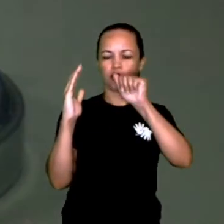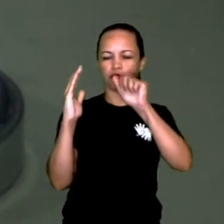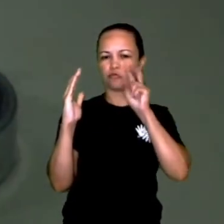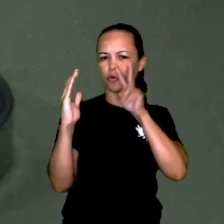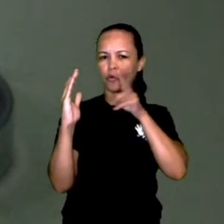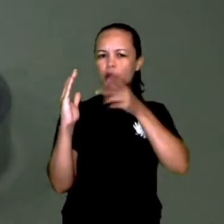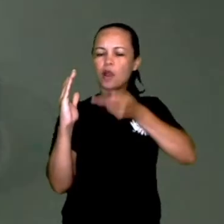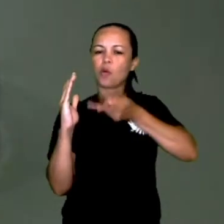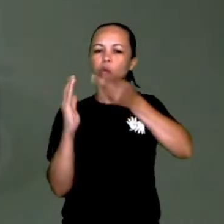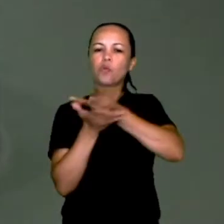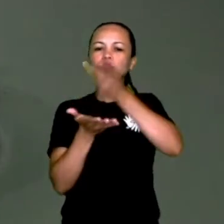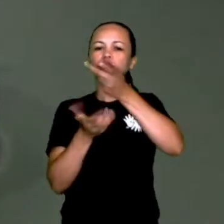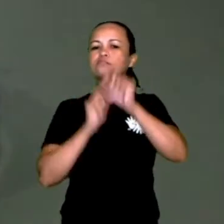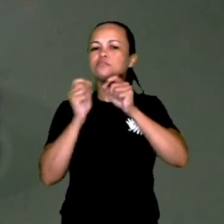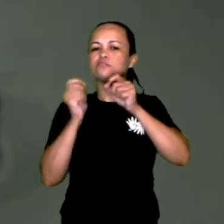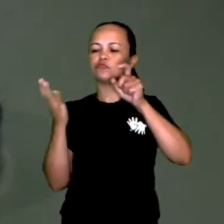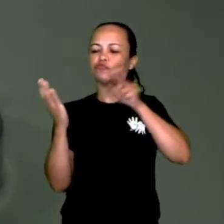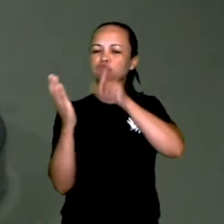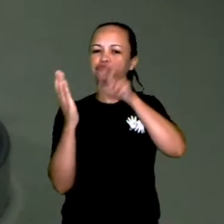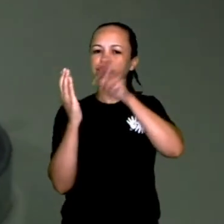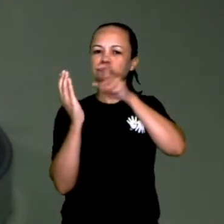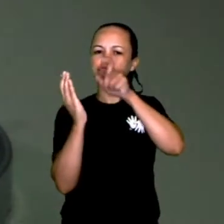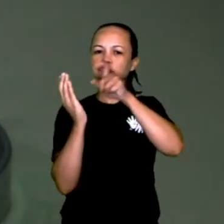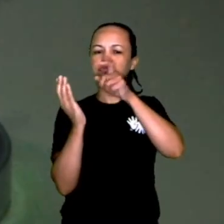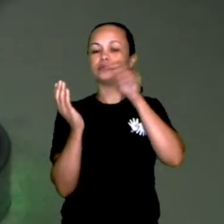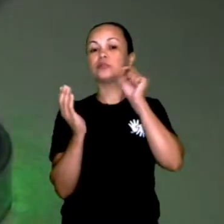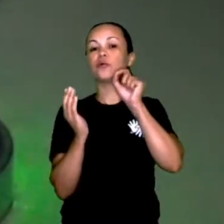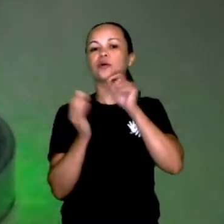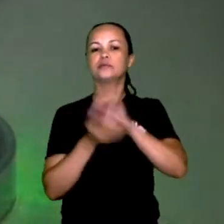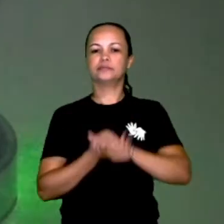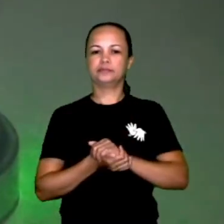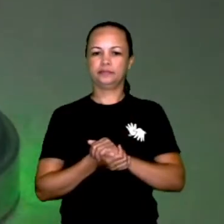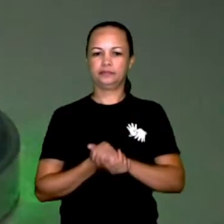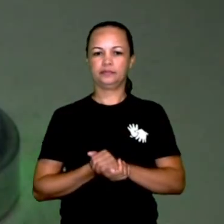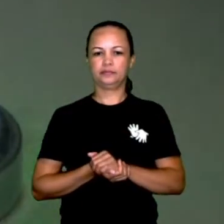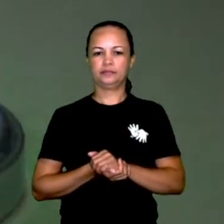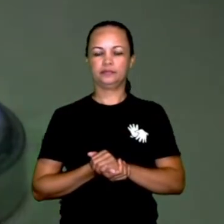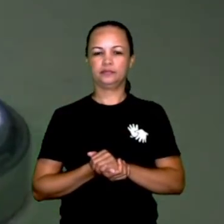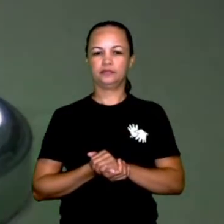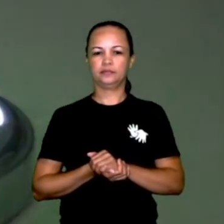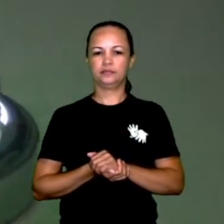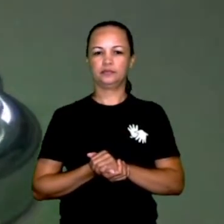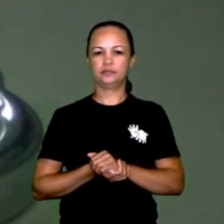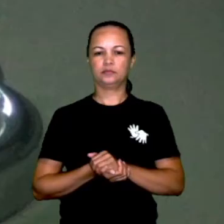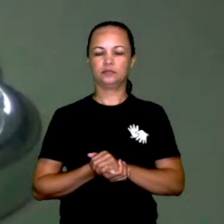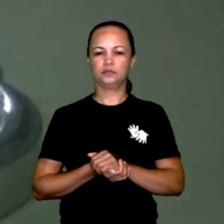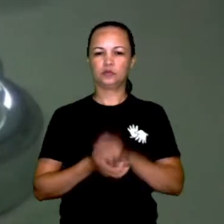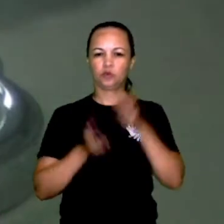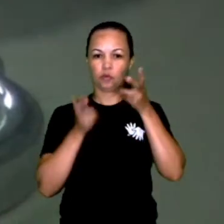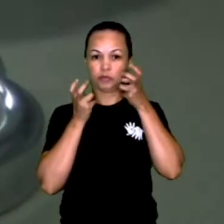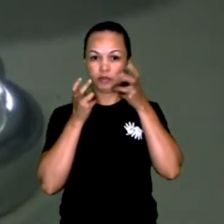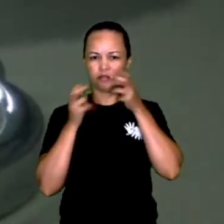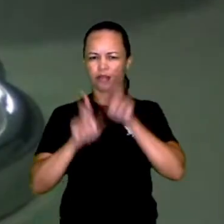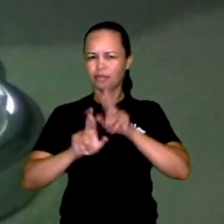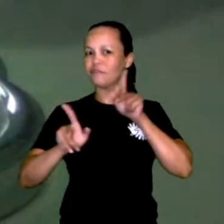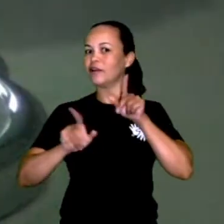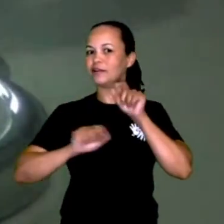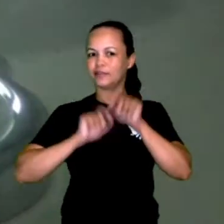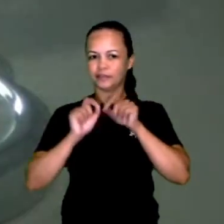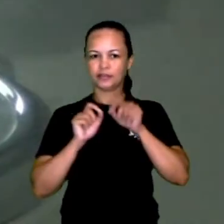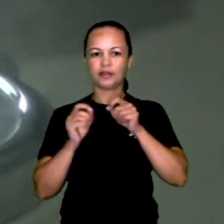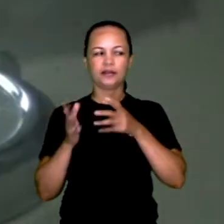Ó, tá vendo? Ó, é diferente, ó, um pouco mais diferente. As bordas, tá vendo? Se eu colocar bem no centro, beleza. Mas aqui,